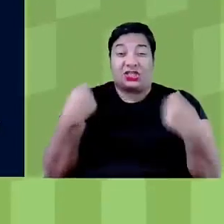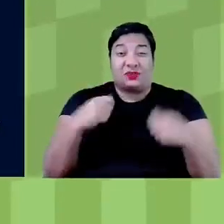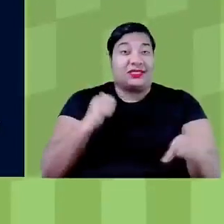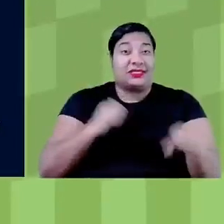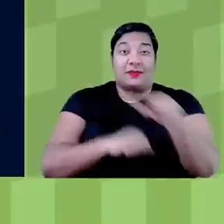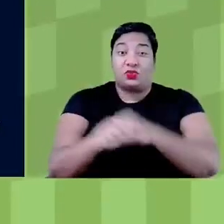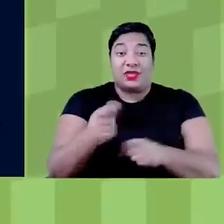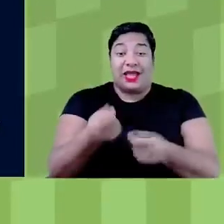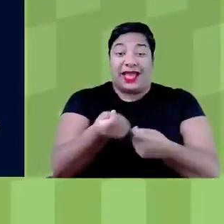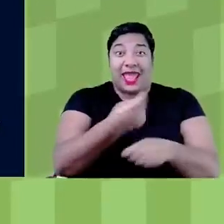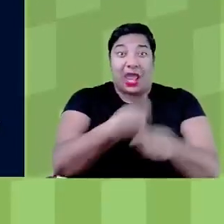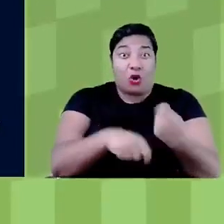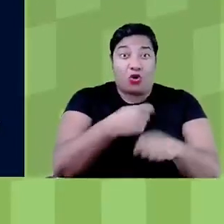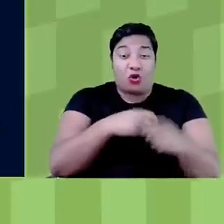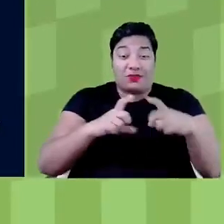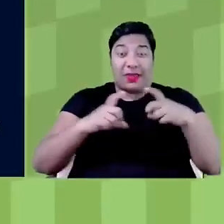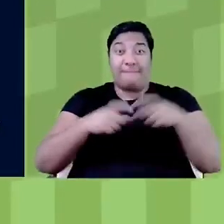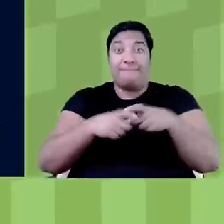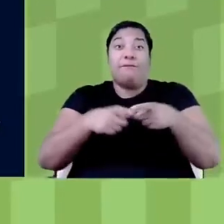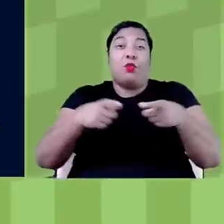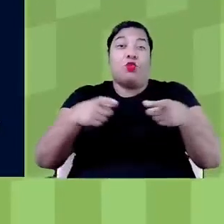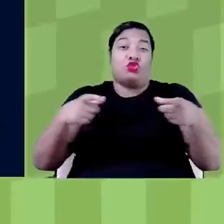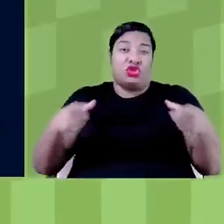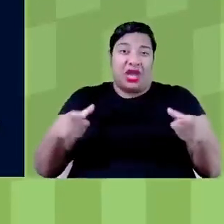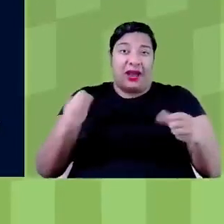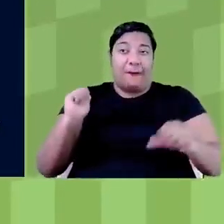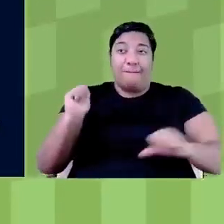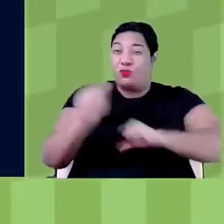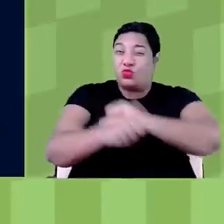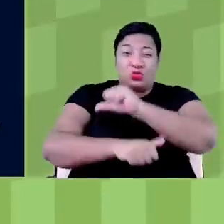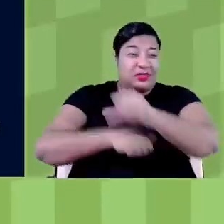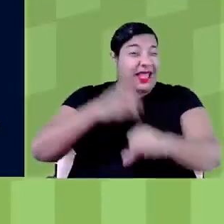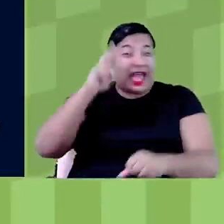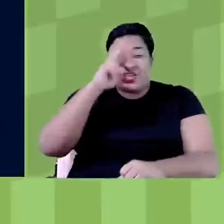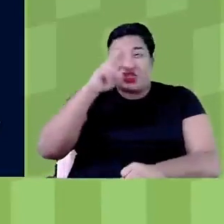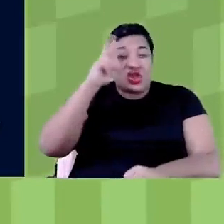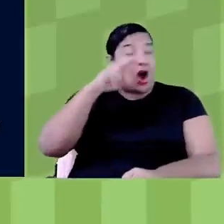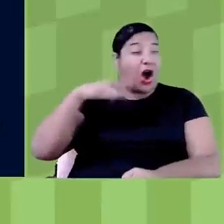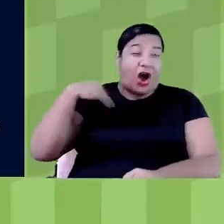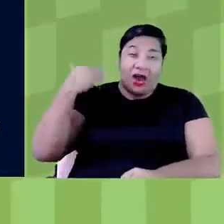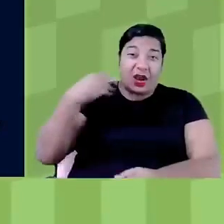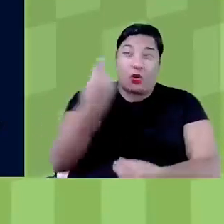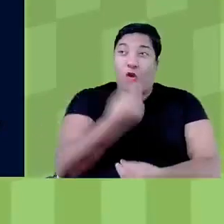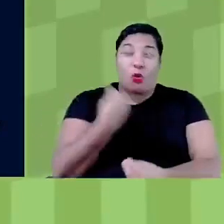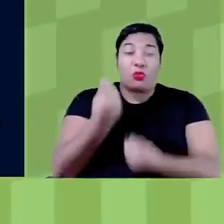macroeconômica, mudando a história. É disso que se trata, tá?